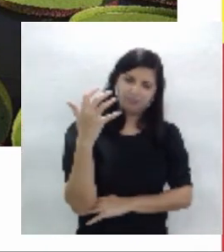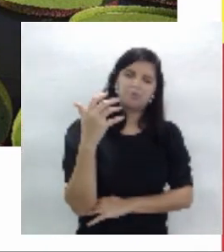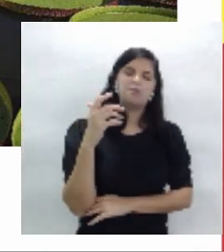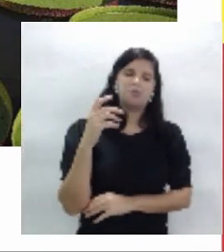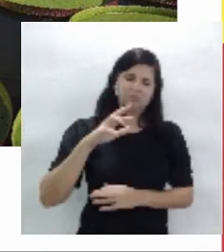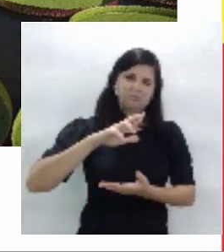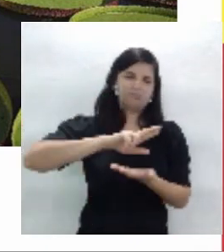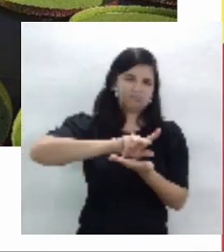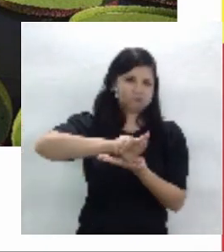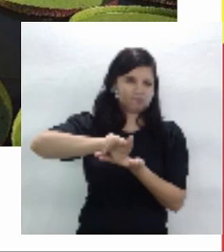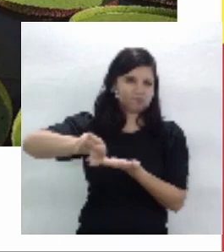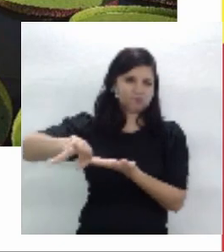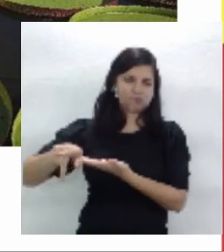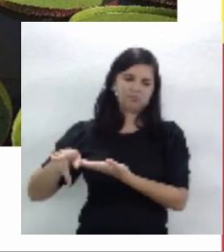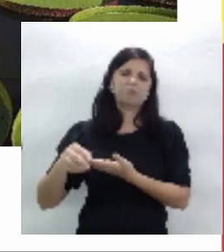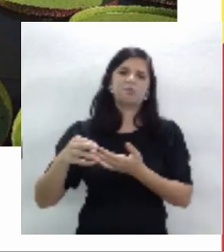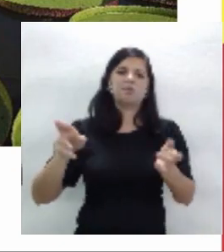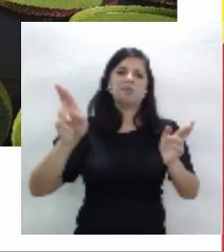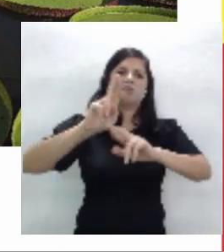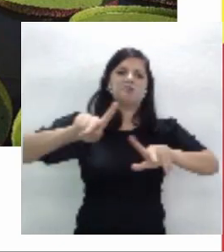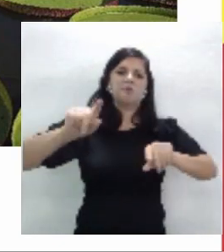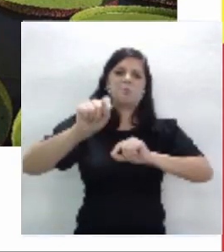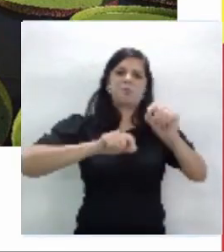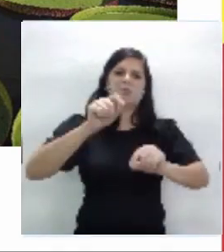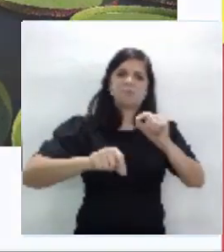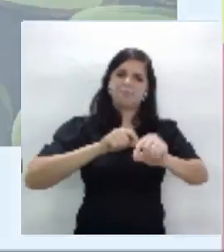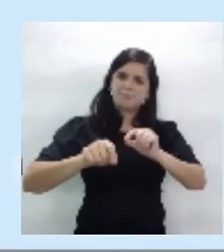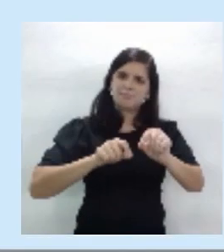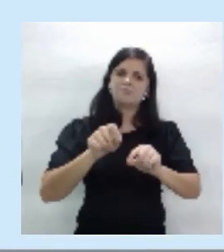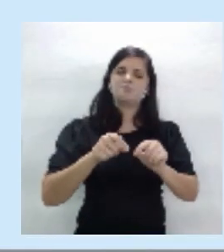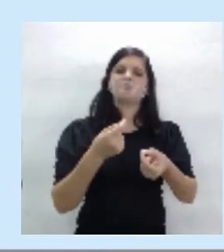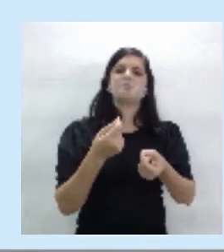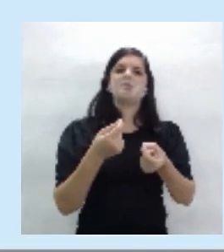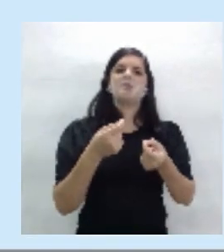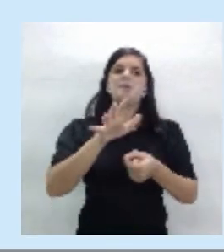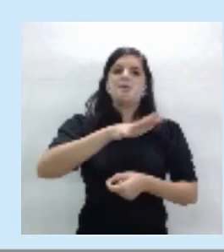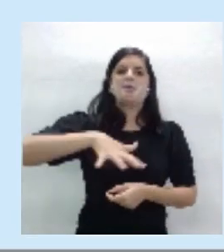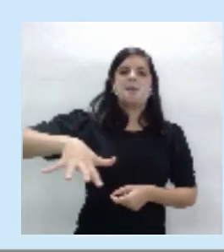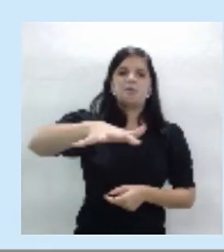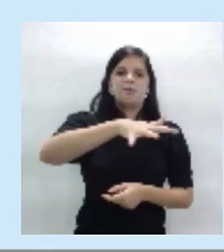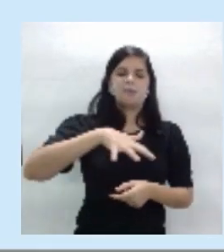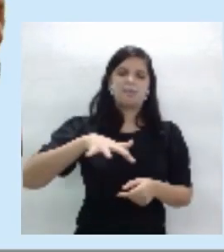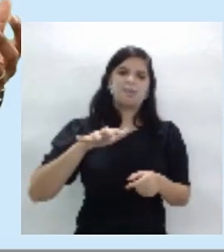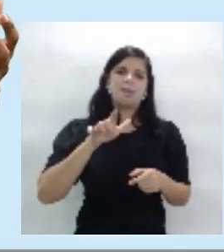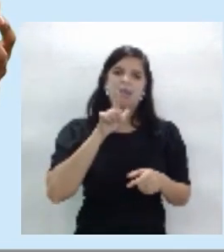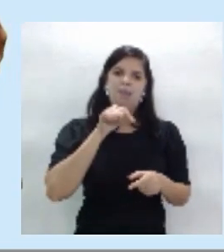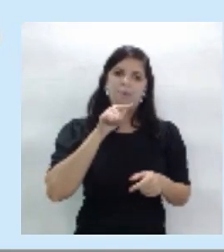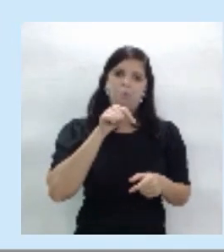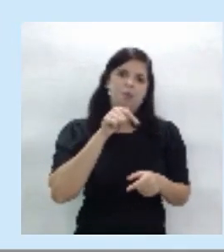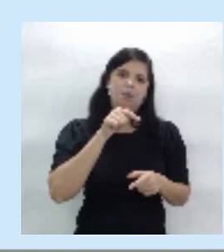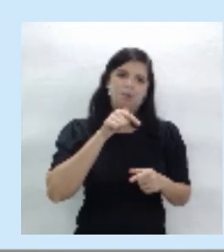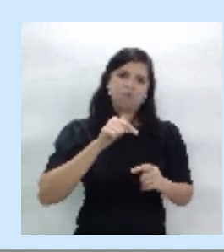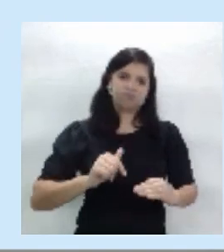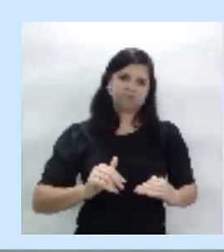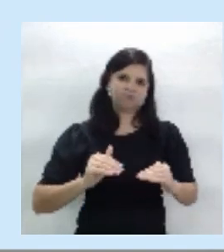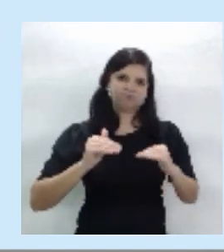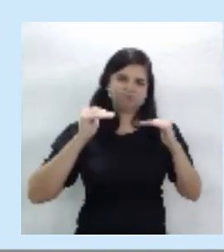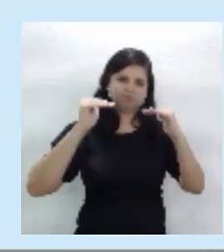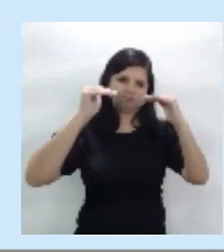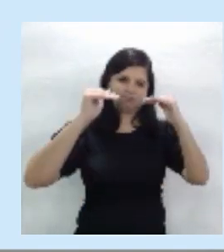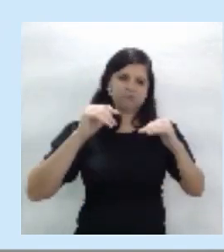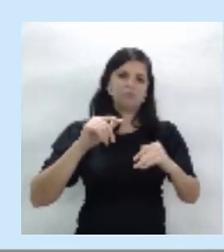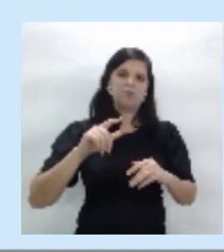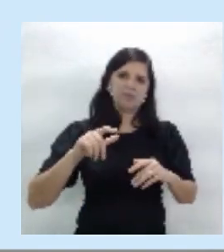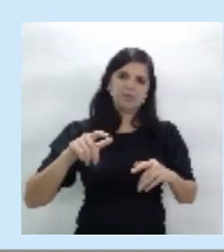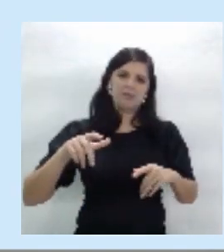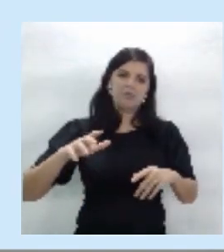diversificado. Gente, a diferença do Pantanal é que o Pantanal é uma área alagada, tá? Então, o Pantanal é uma